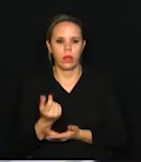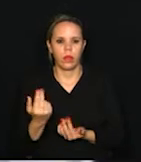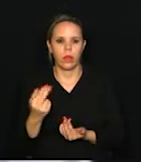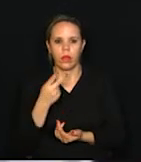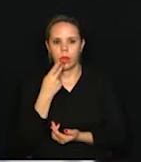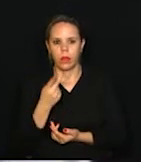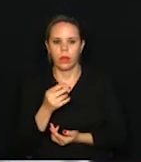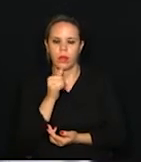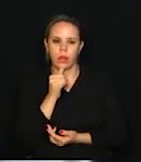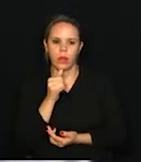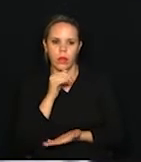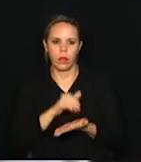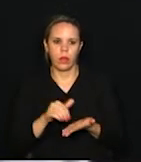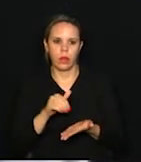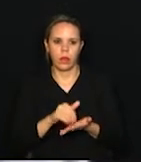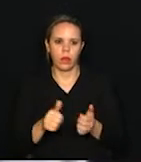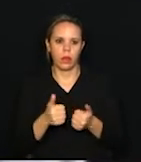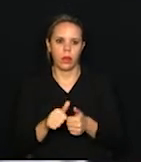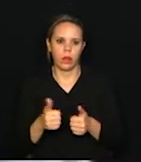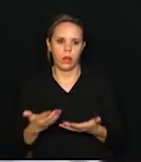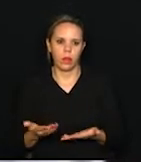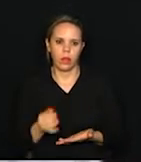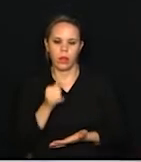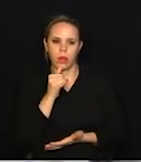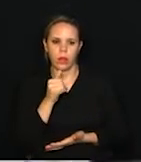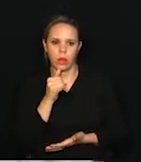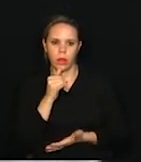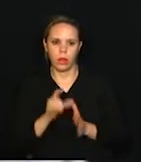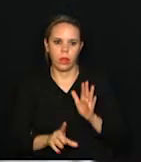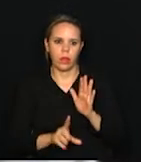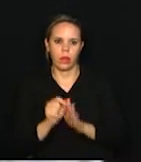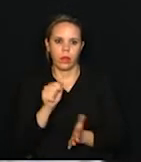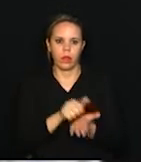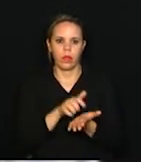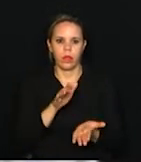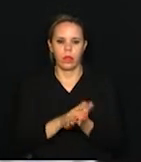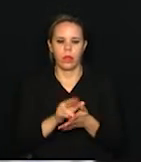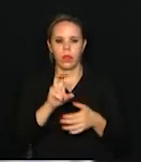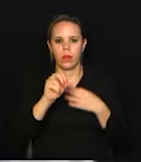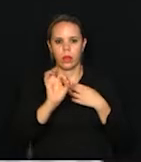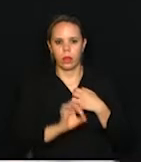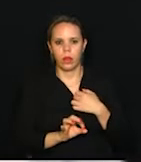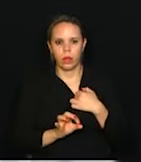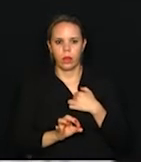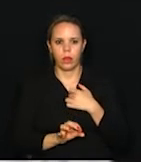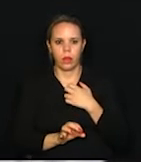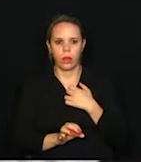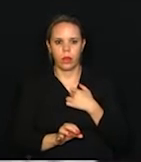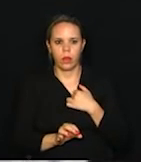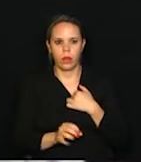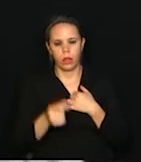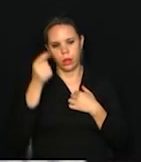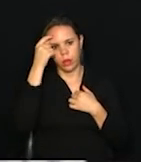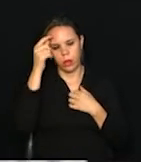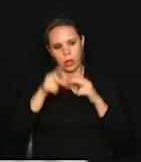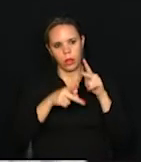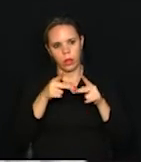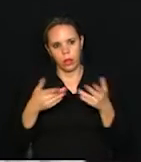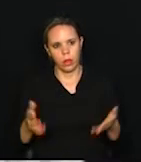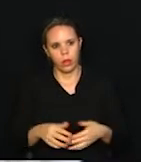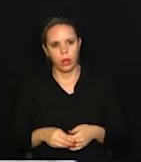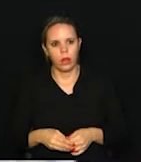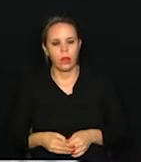disse, por exemplo, na Secretaria de Transportes? Vamos supor que a receita da multa caiu 50% de forma consciente pela